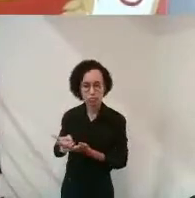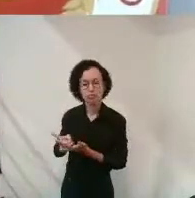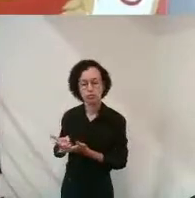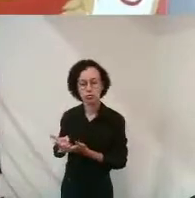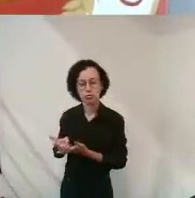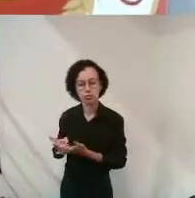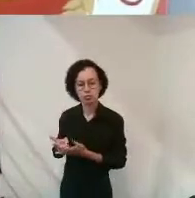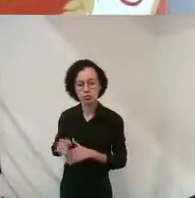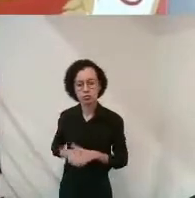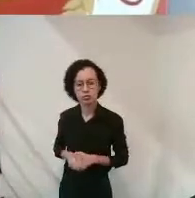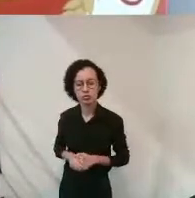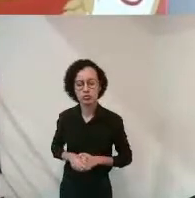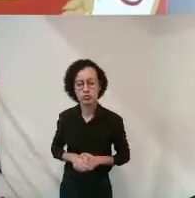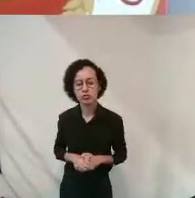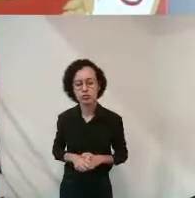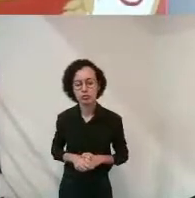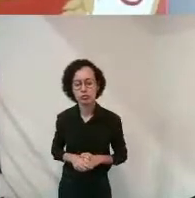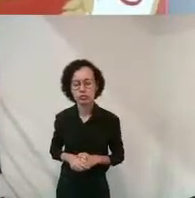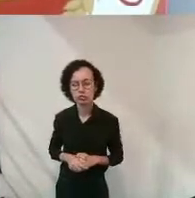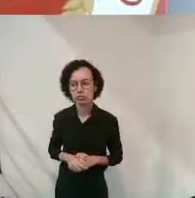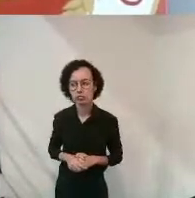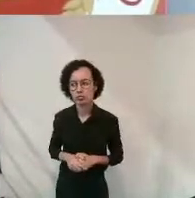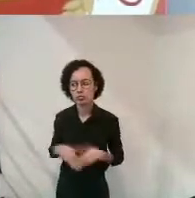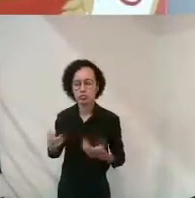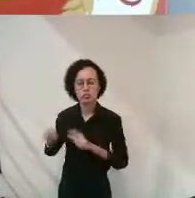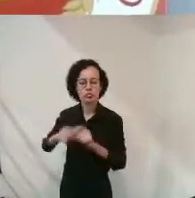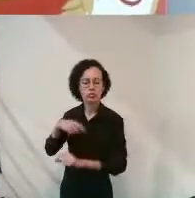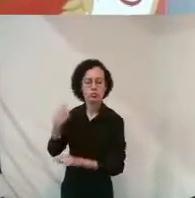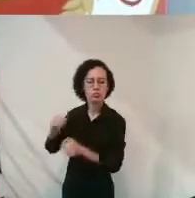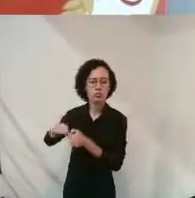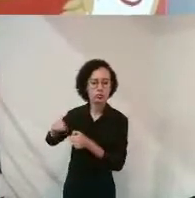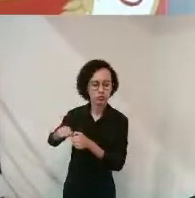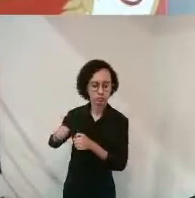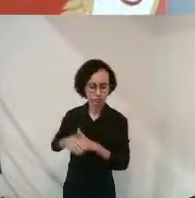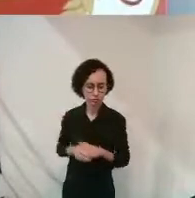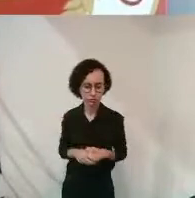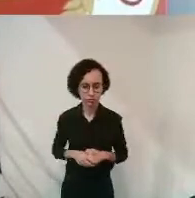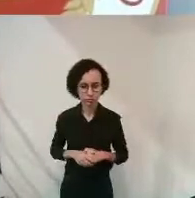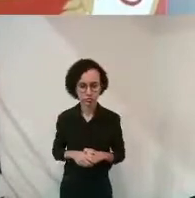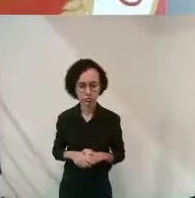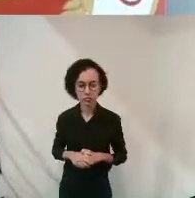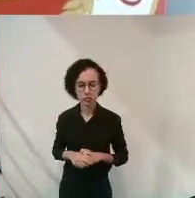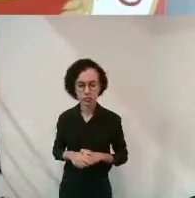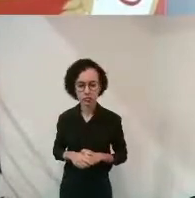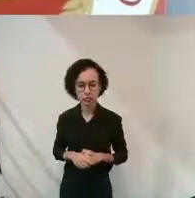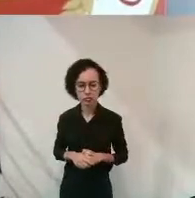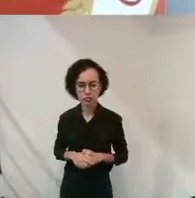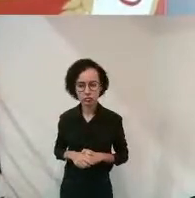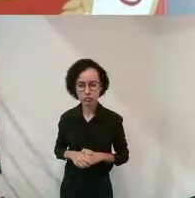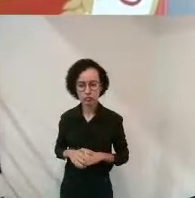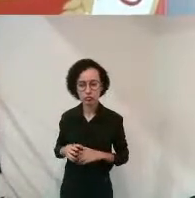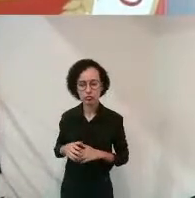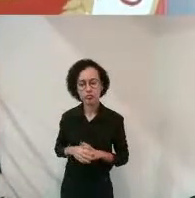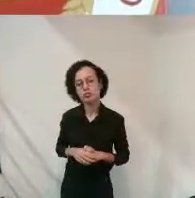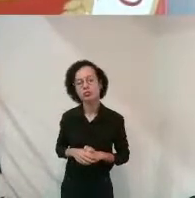civil, entulho, etc. E aí, o que nós fazemos? Nós buscamos